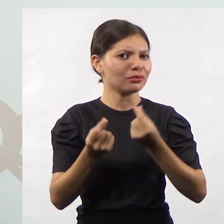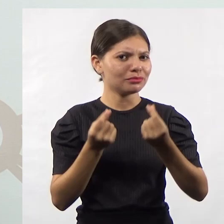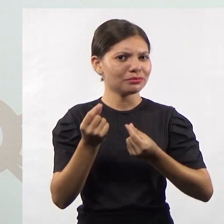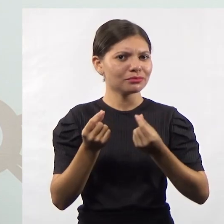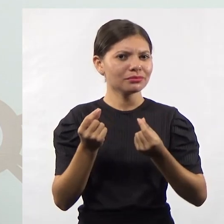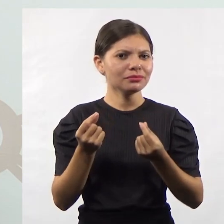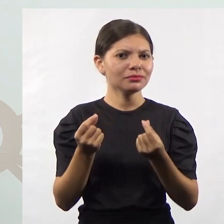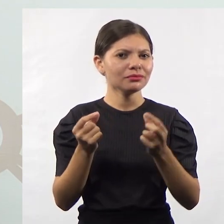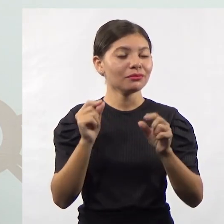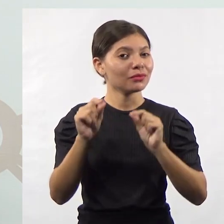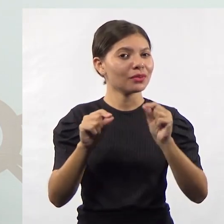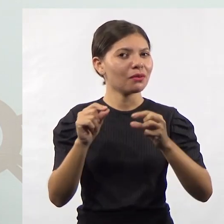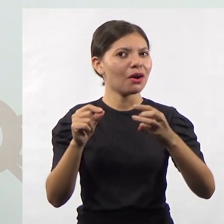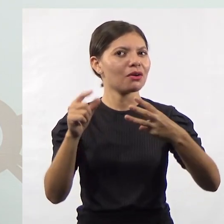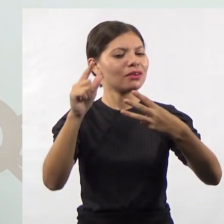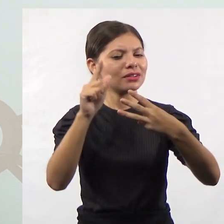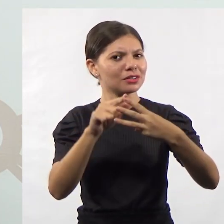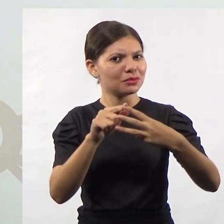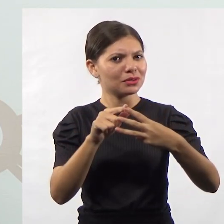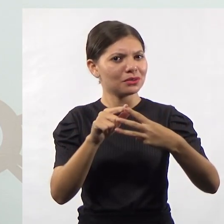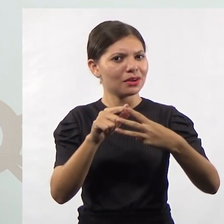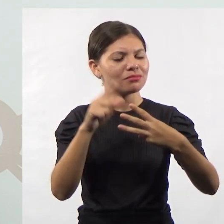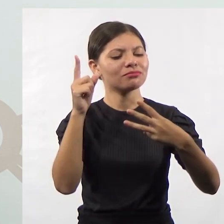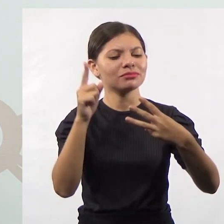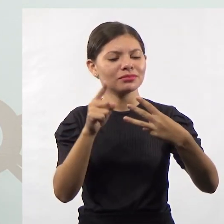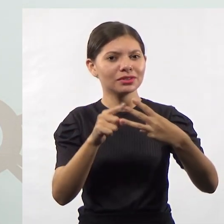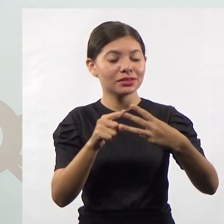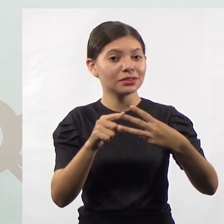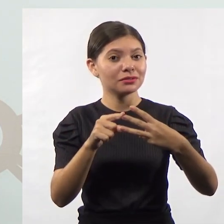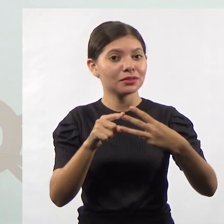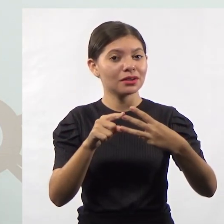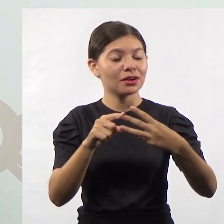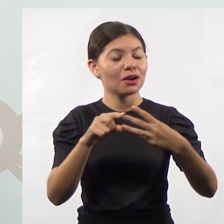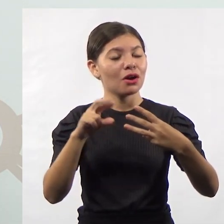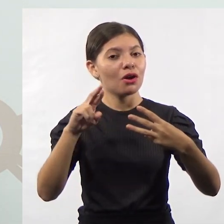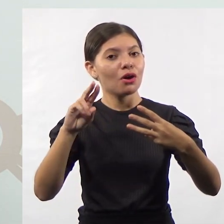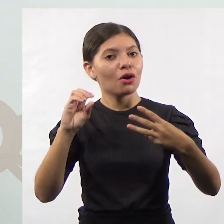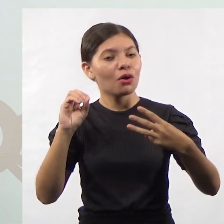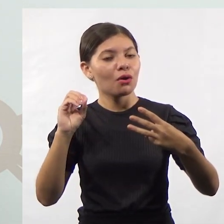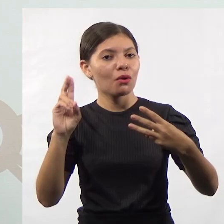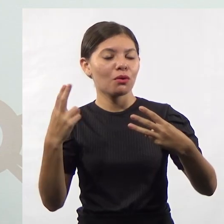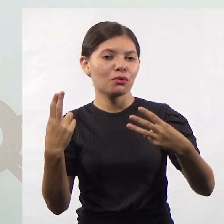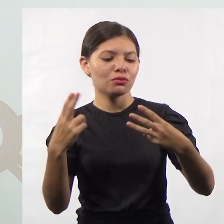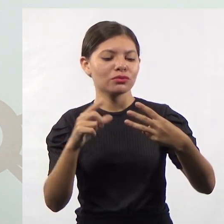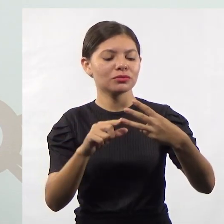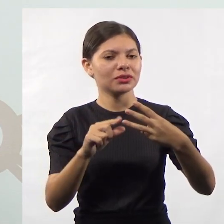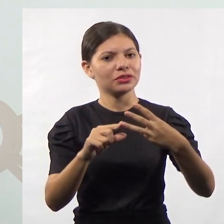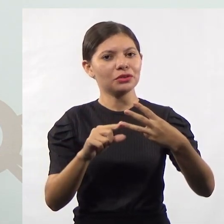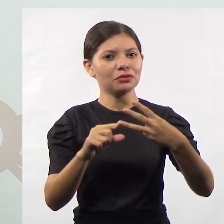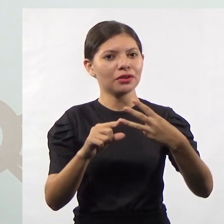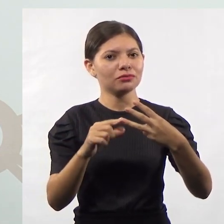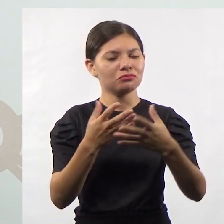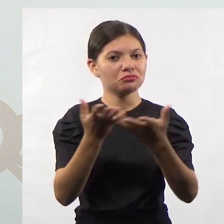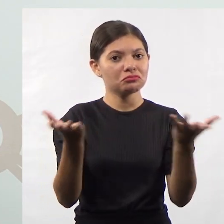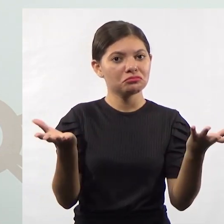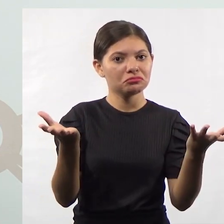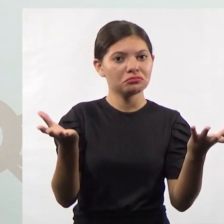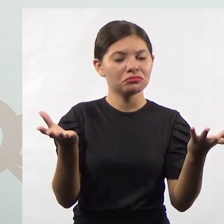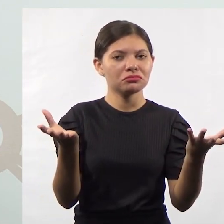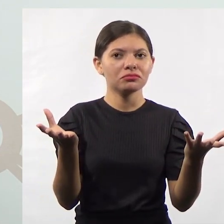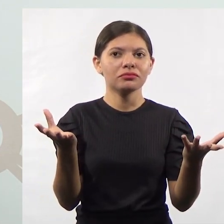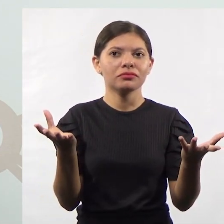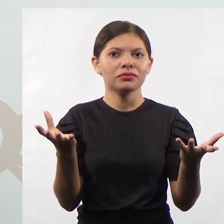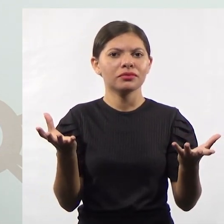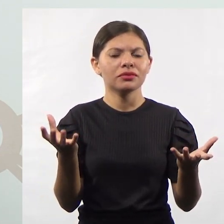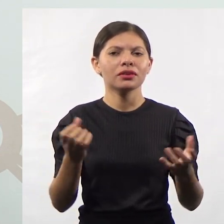história da escola, ela vai ser exploratória, ela vai ser descritiva ou ela vai ser explicativa? Bom, a descritiva é